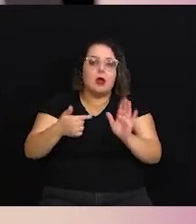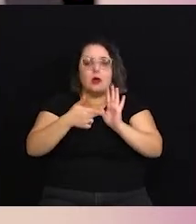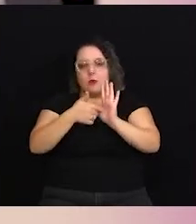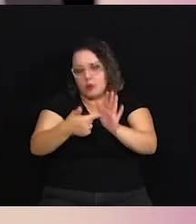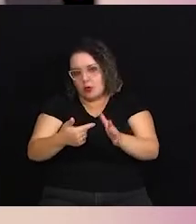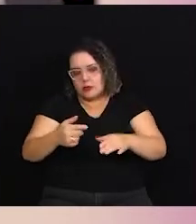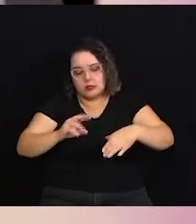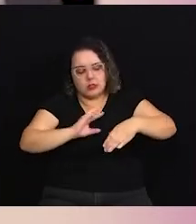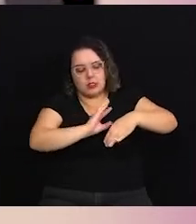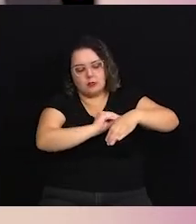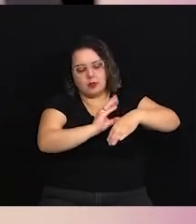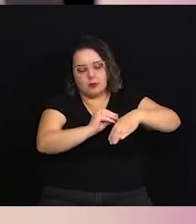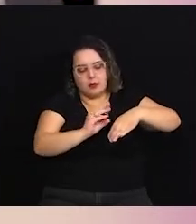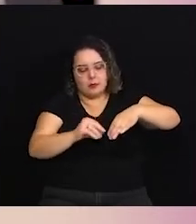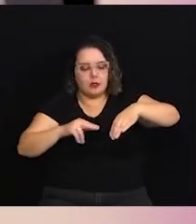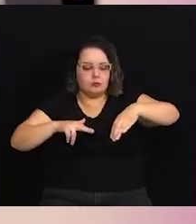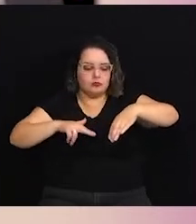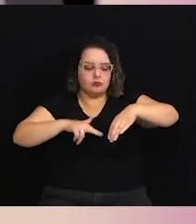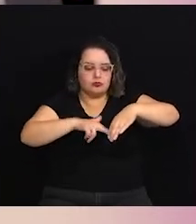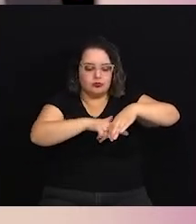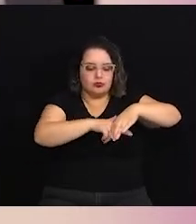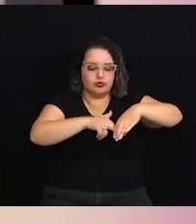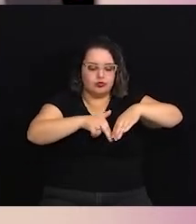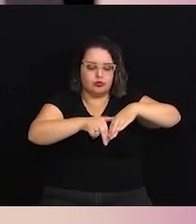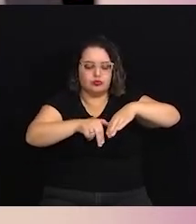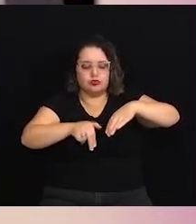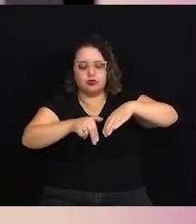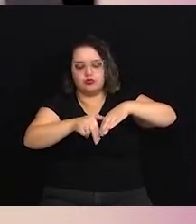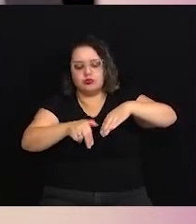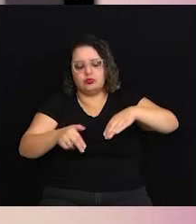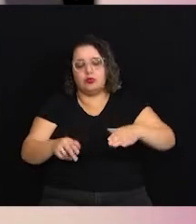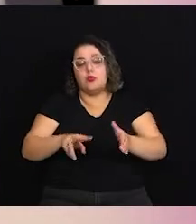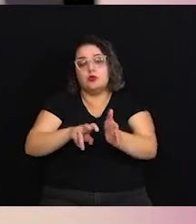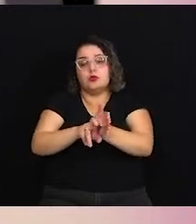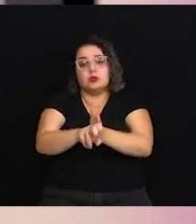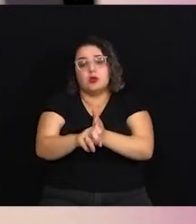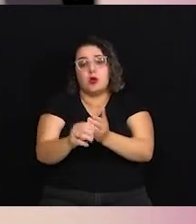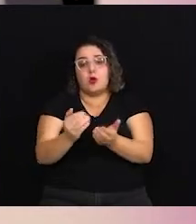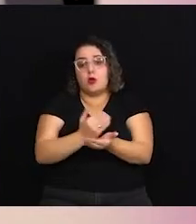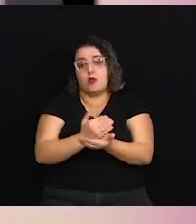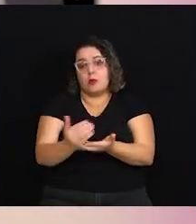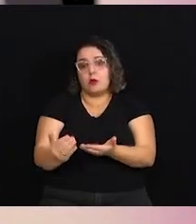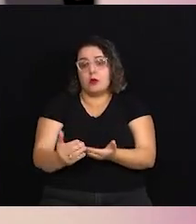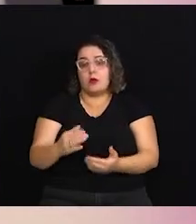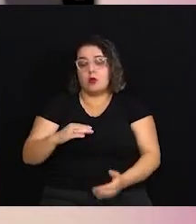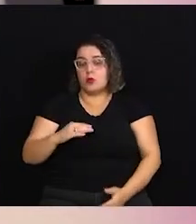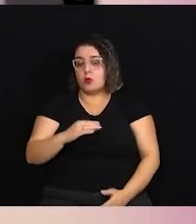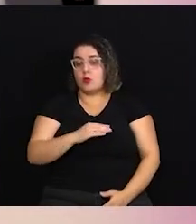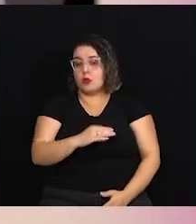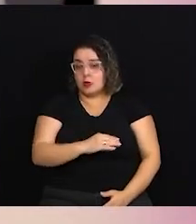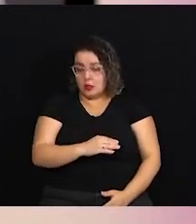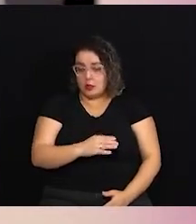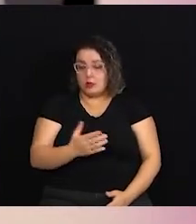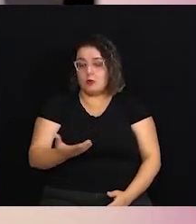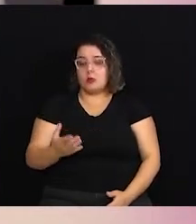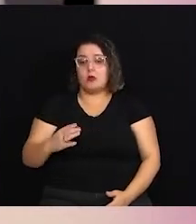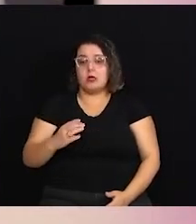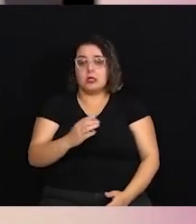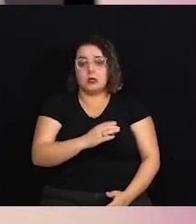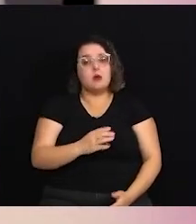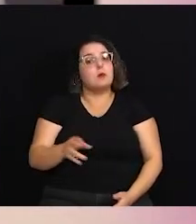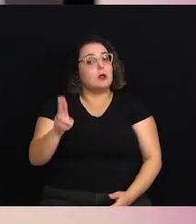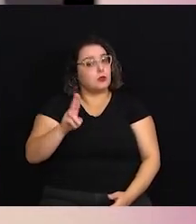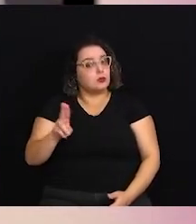mostra lá na ressonância então o diagnóstico a princípio quando a gente começa é um diagnóstico Clínico mas que